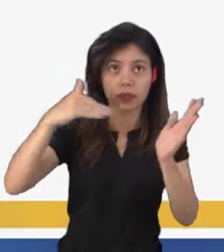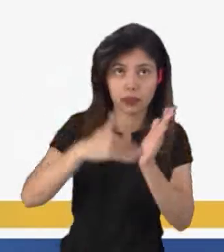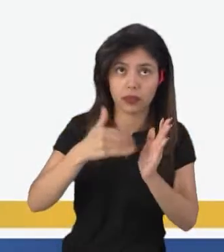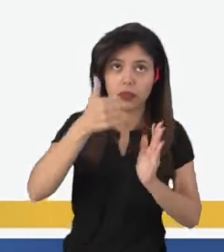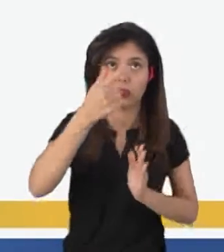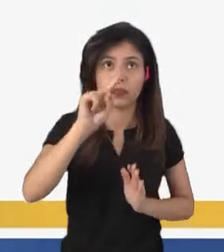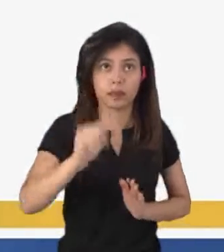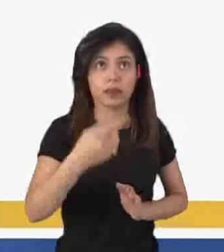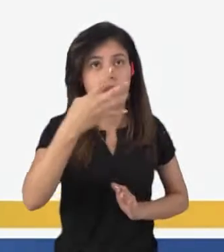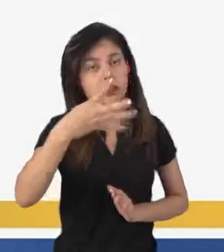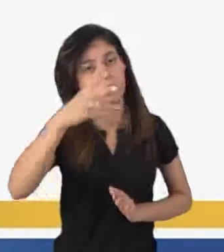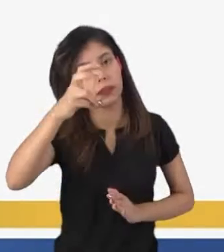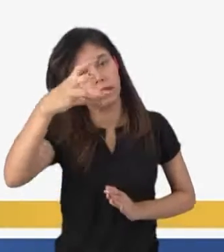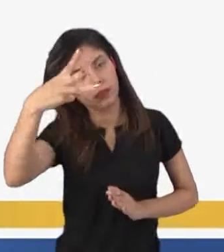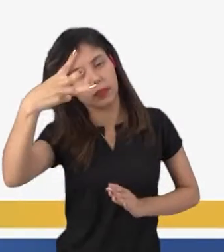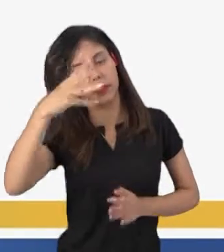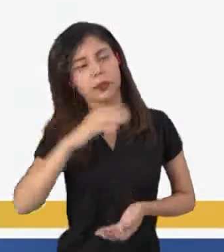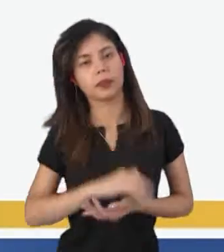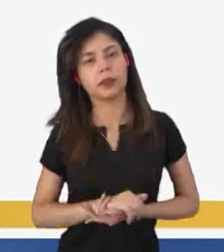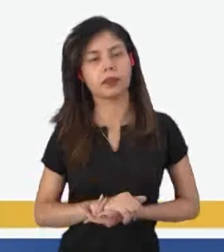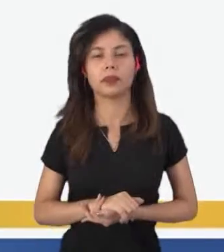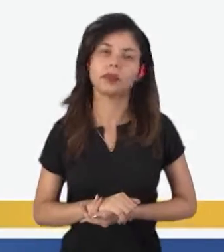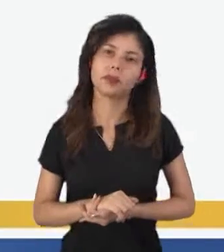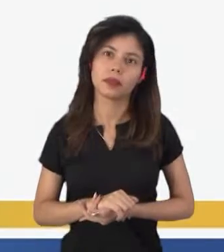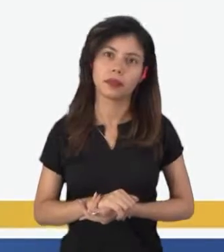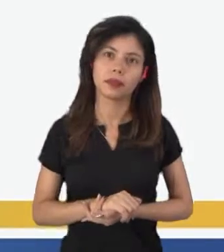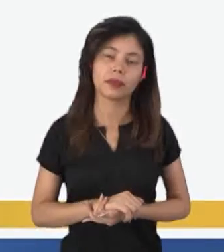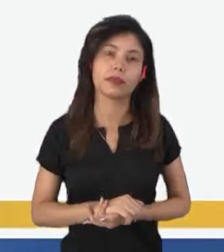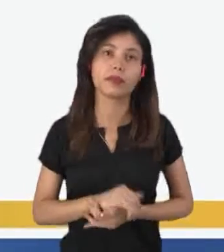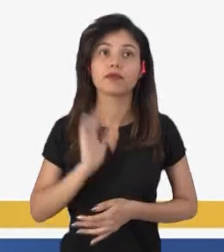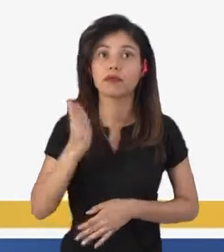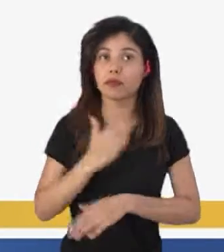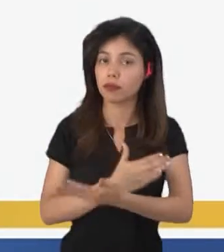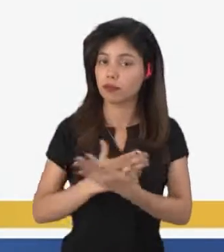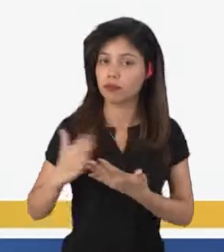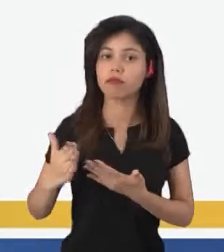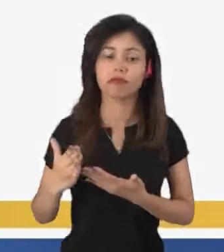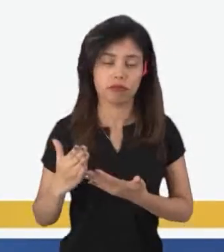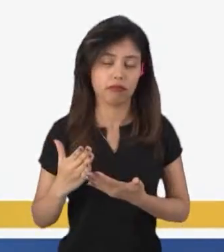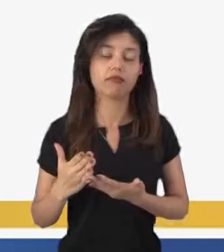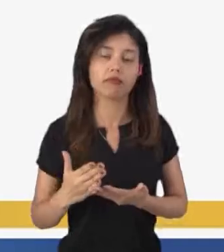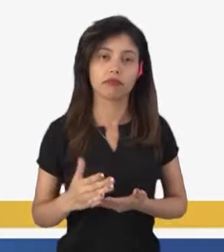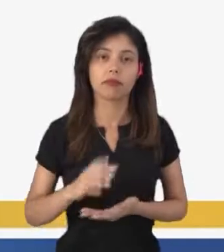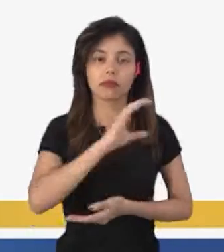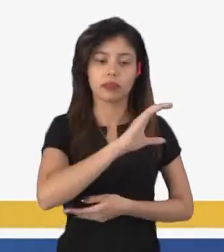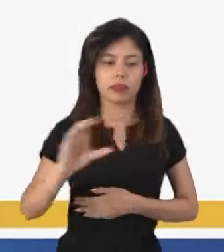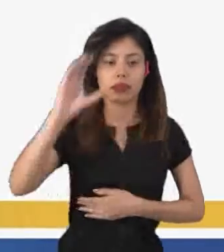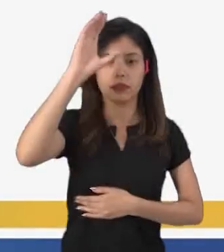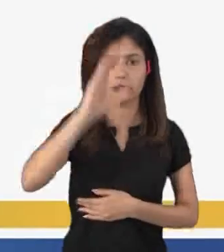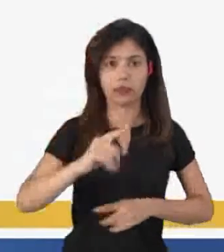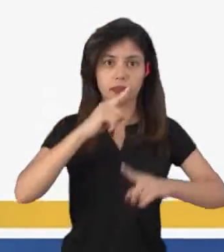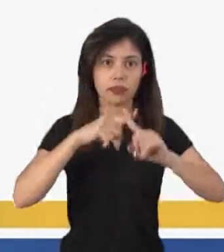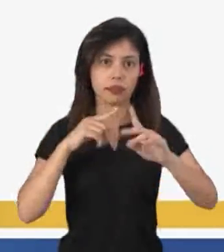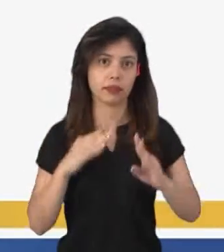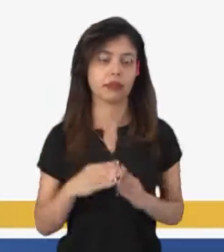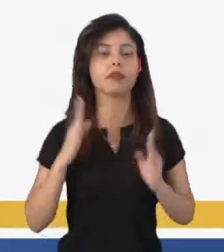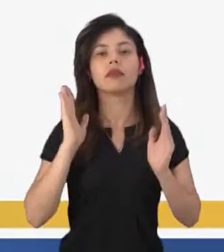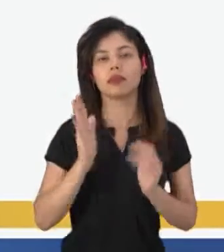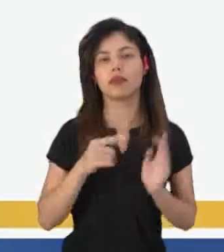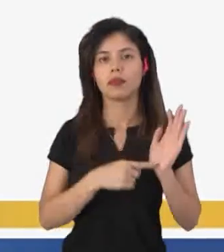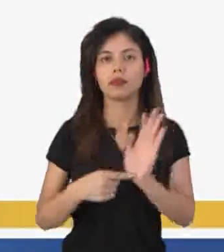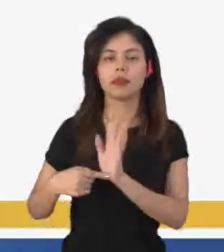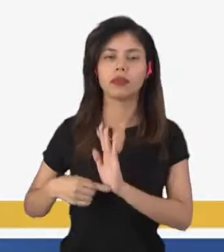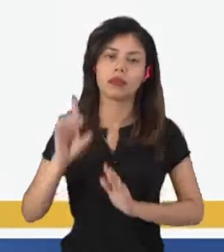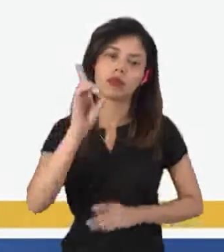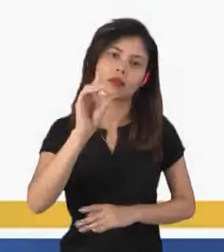476, né, que foi o último governo aí, romano, que já inicia a Igreja Católica, a Igreja Católica estabeleceu